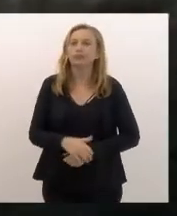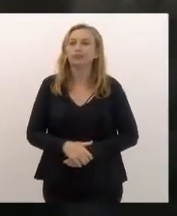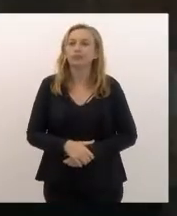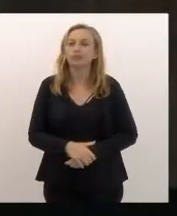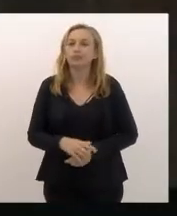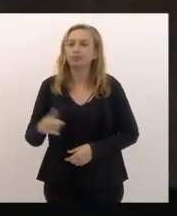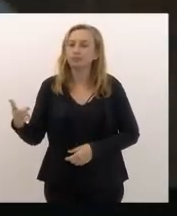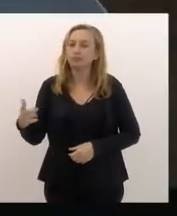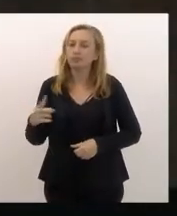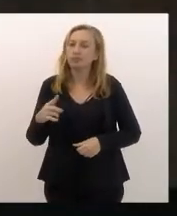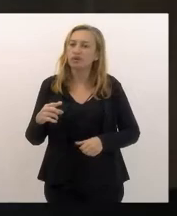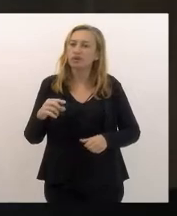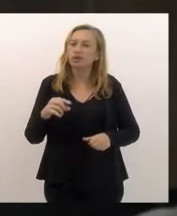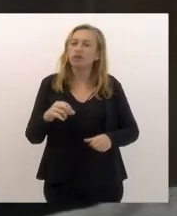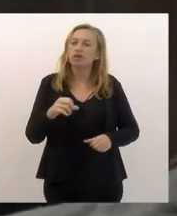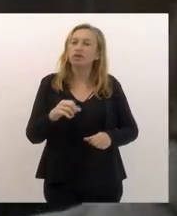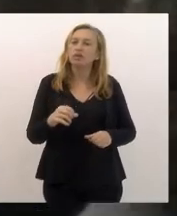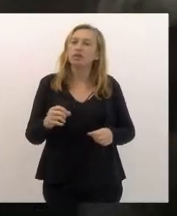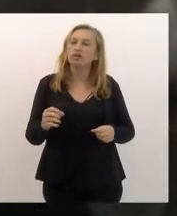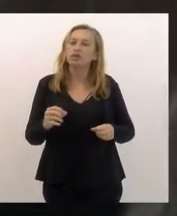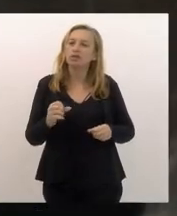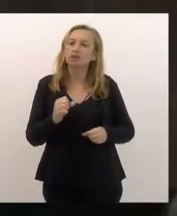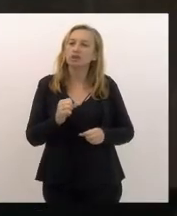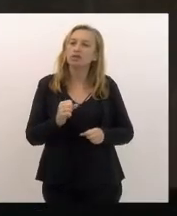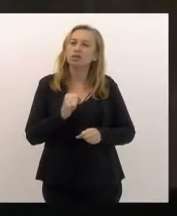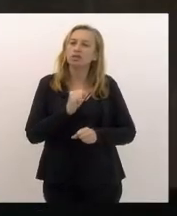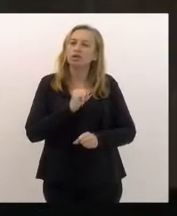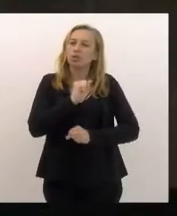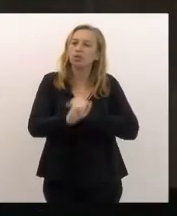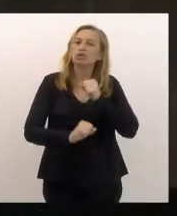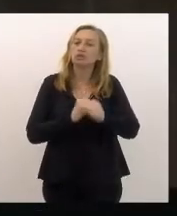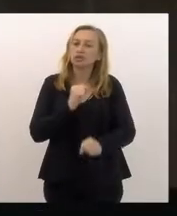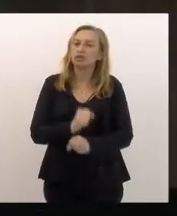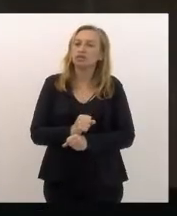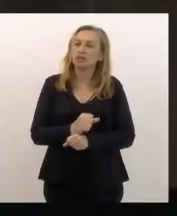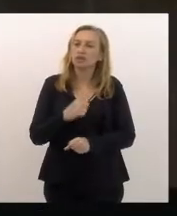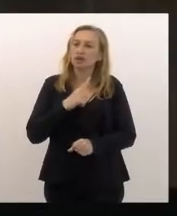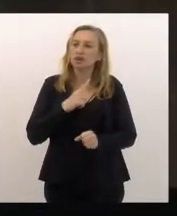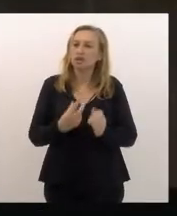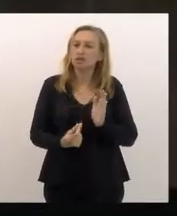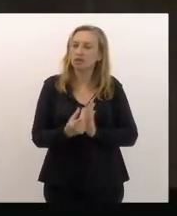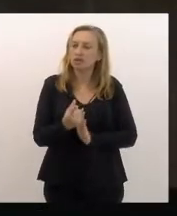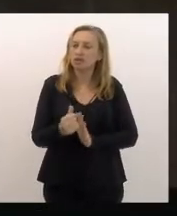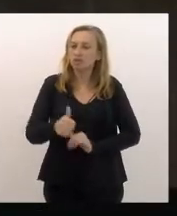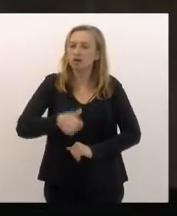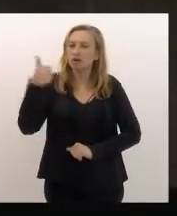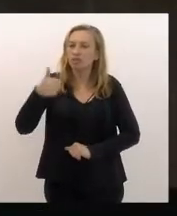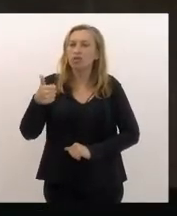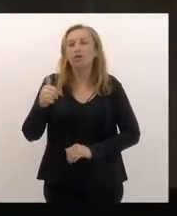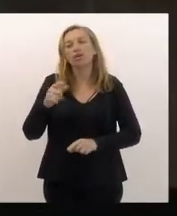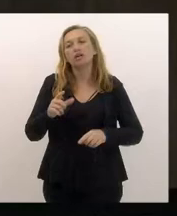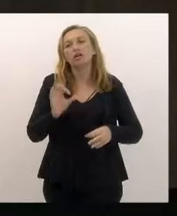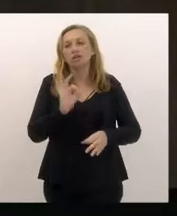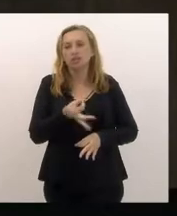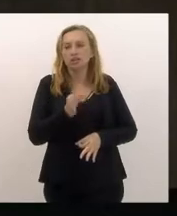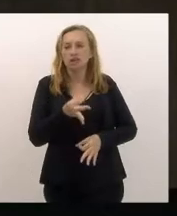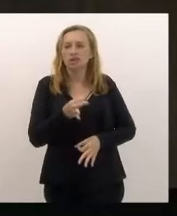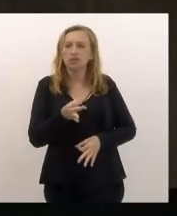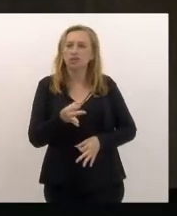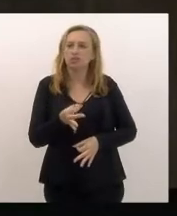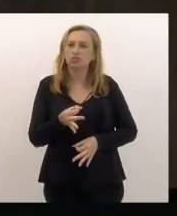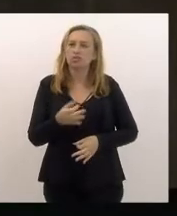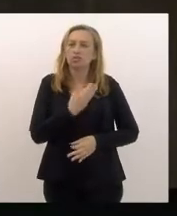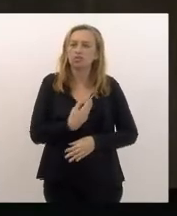para virar o ano com superávit financeiro. Então, nada mais justo que o governo olhasse para